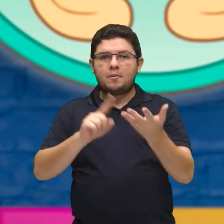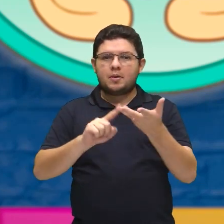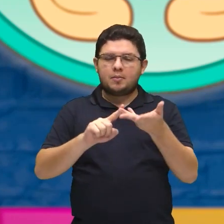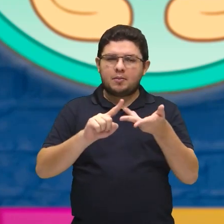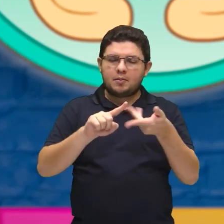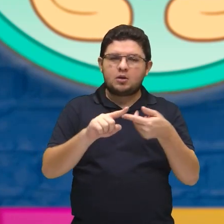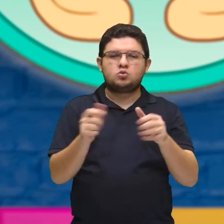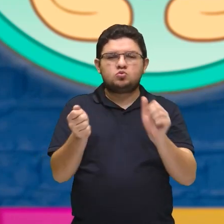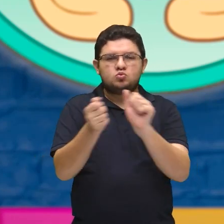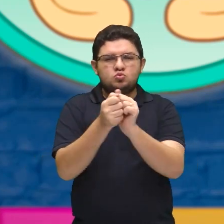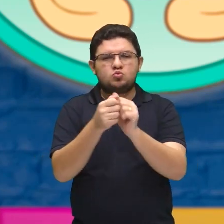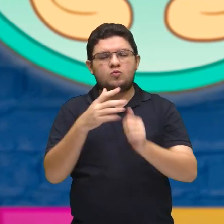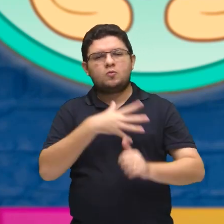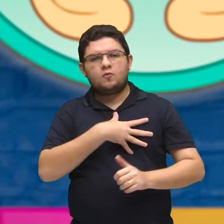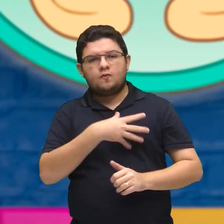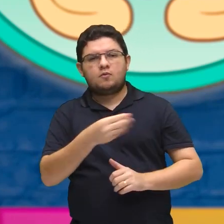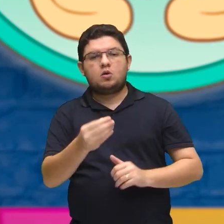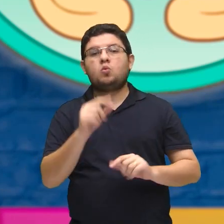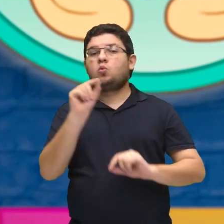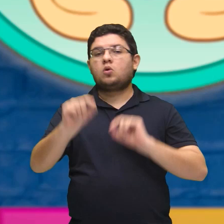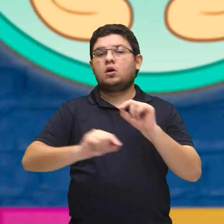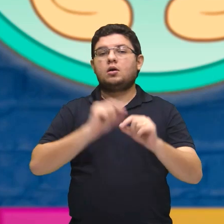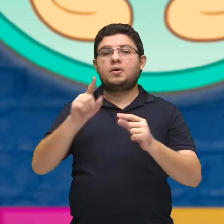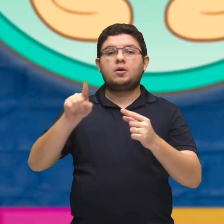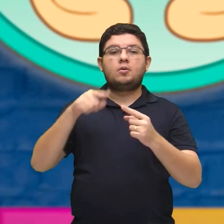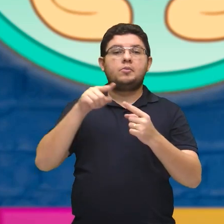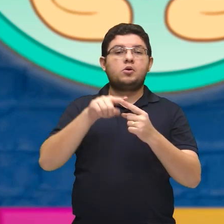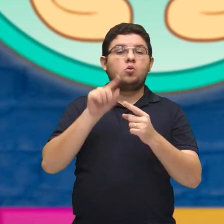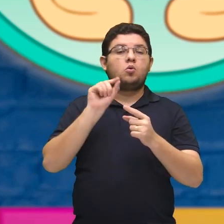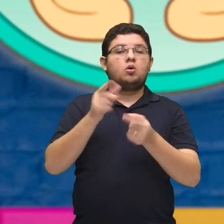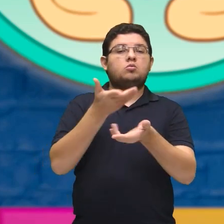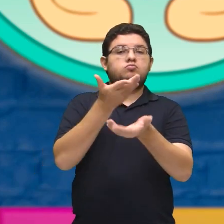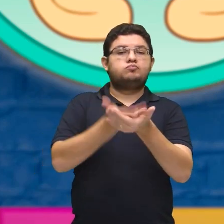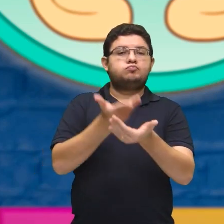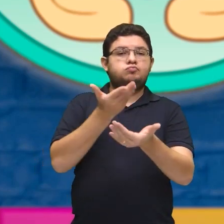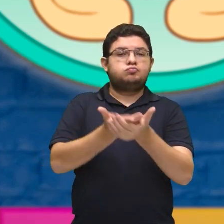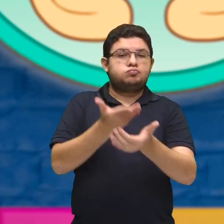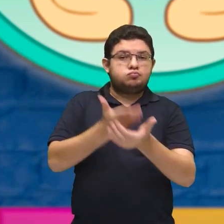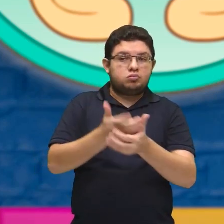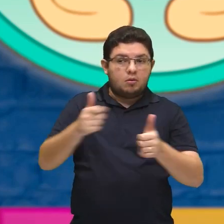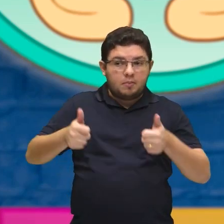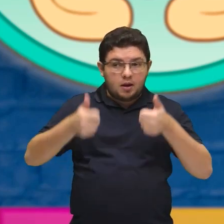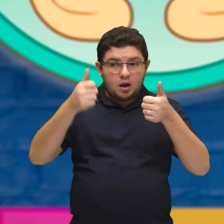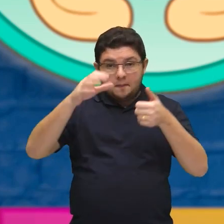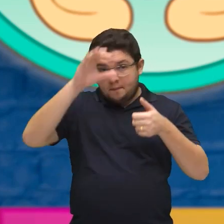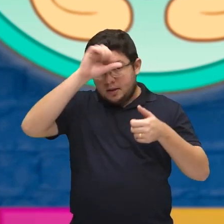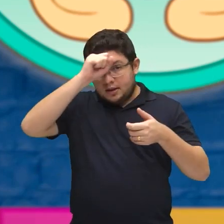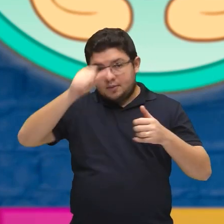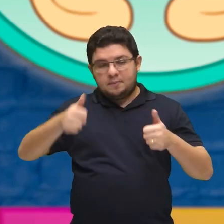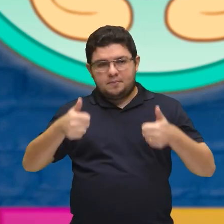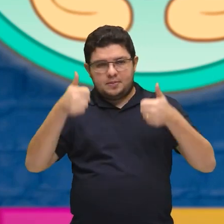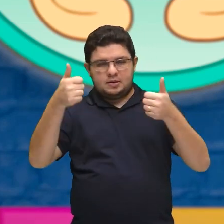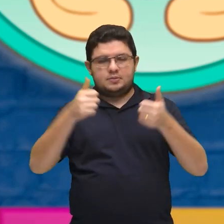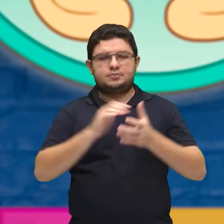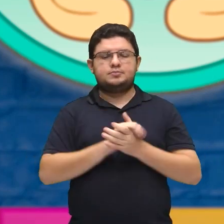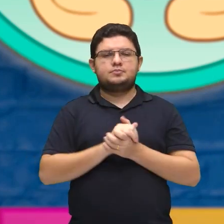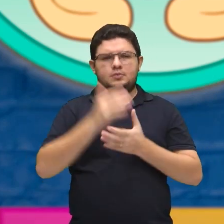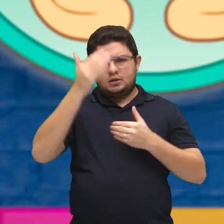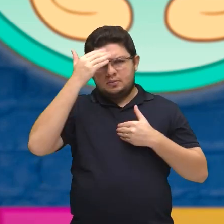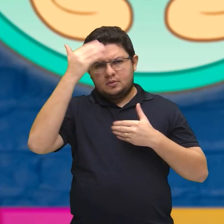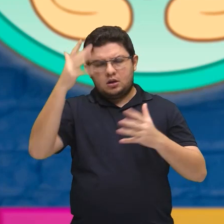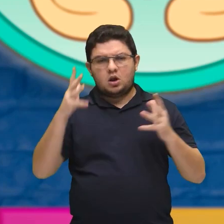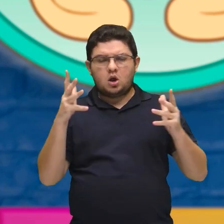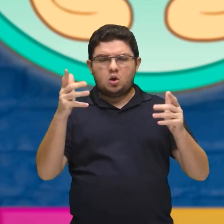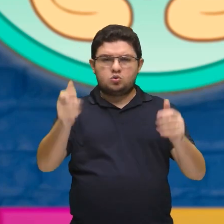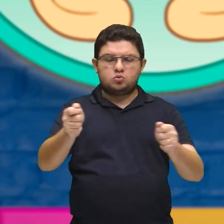com seus filhos para poder melhor ajudá-lo nesse período de aprendizado. Muito obrigada a todos.